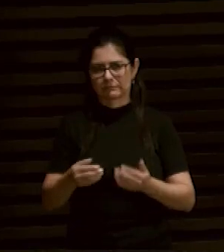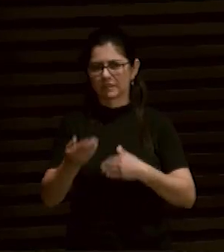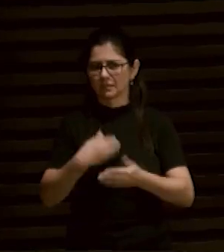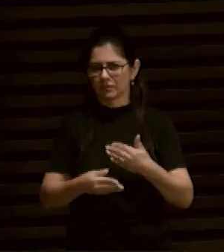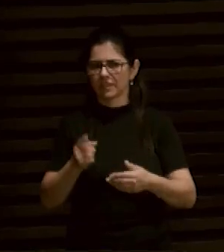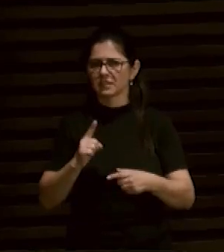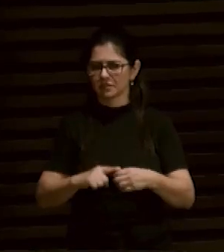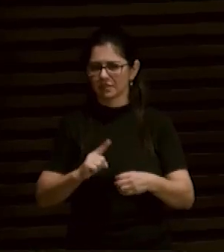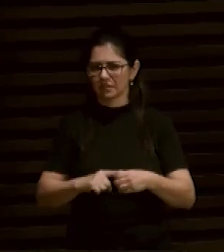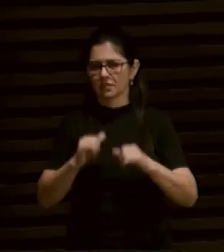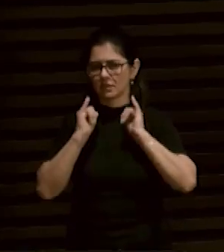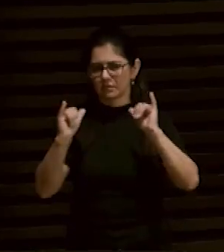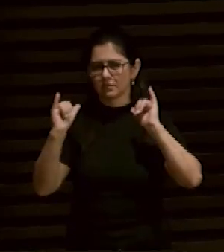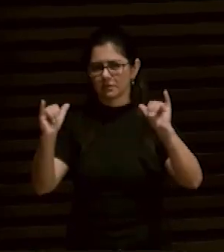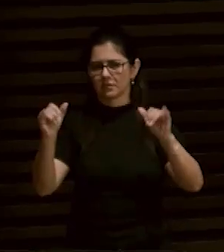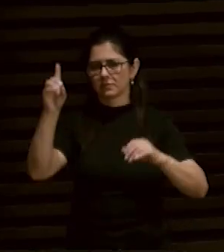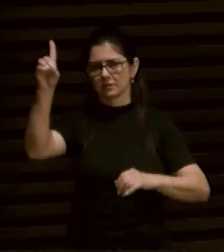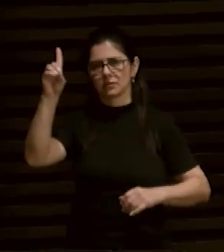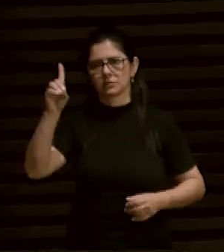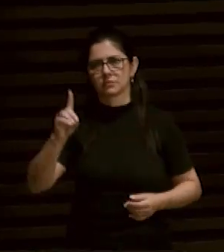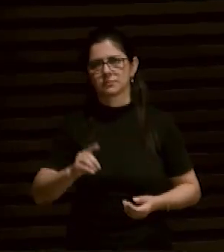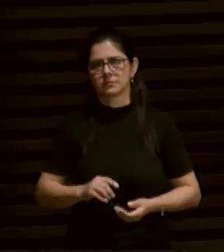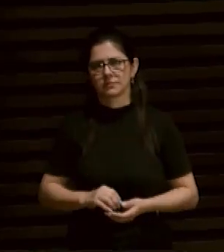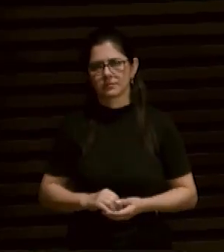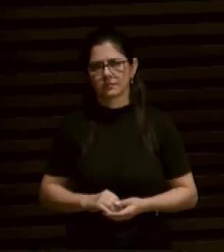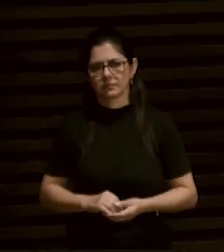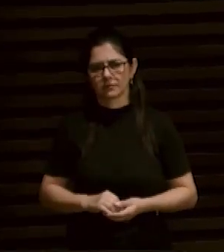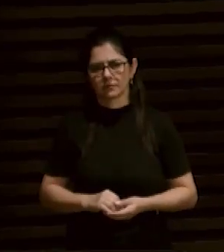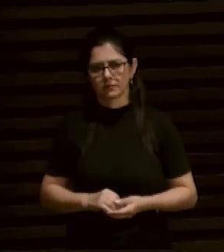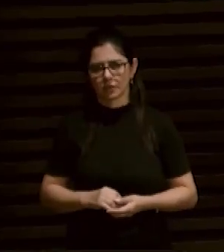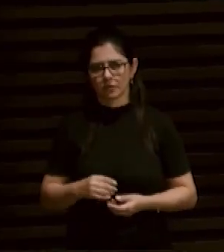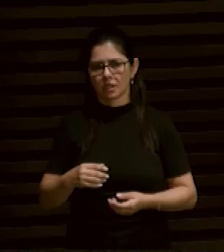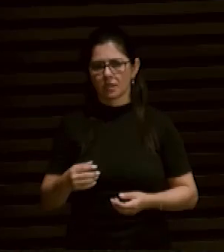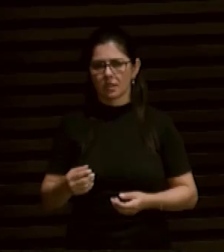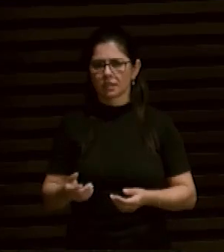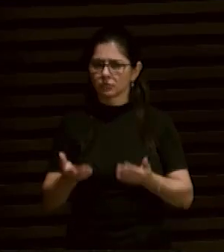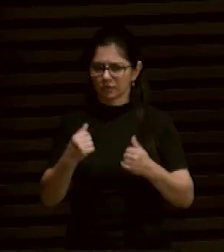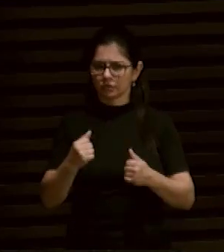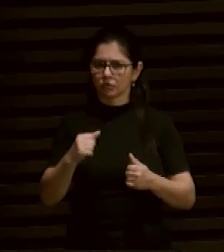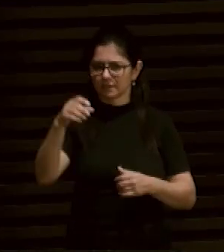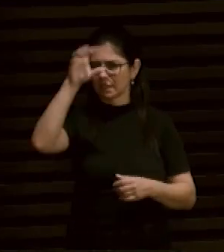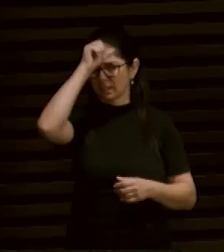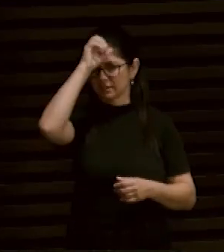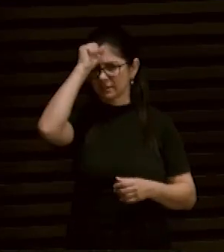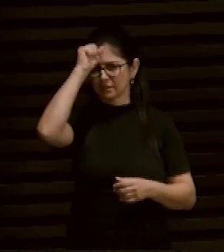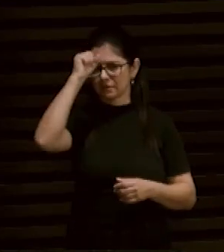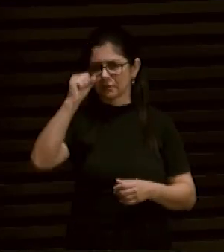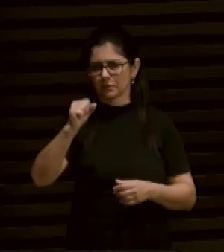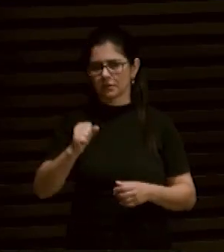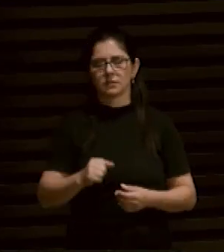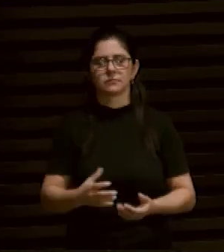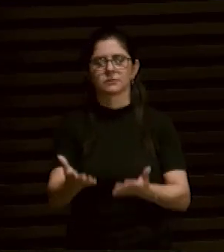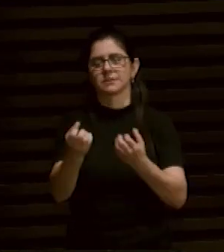a mensagem que eu te digo. Mais uma vez, existe algo mais que Deus quer nos ensinar, que é o quê? Que aquele que prega, ele não prega o que ele quer